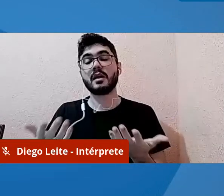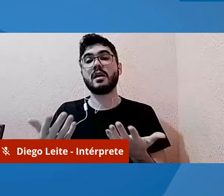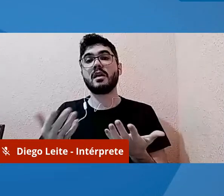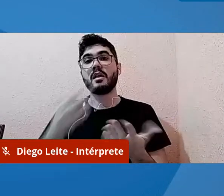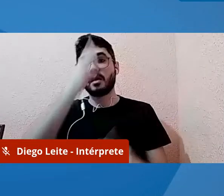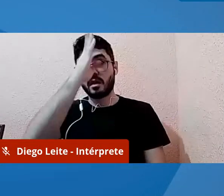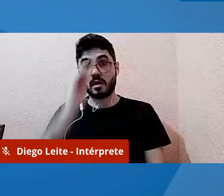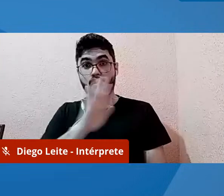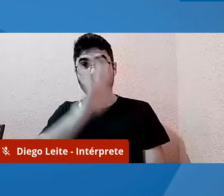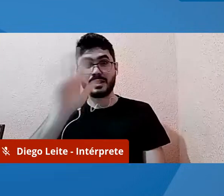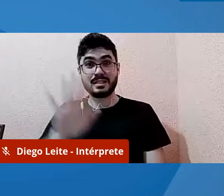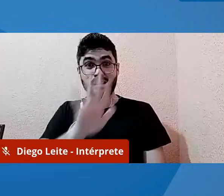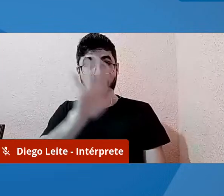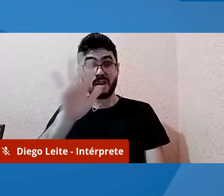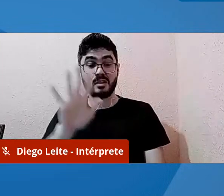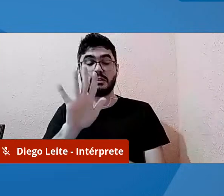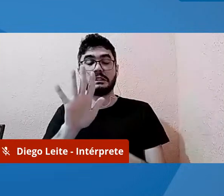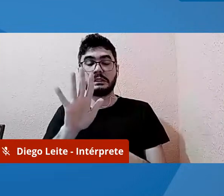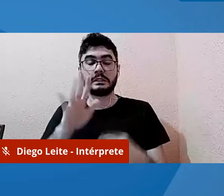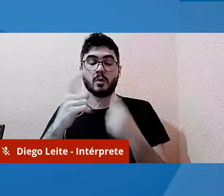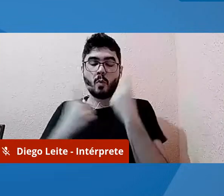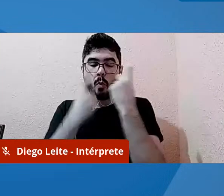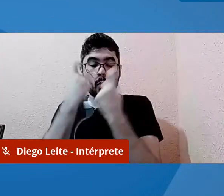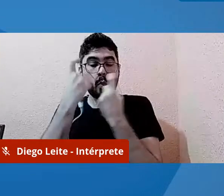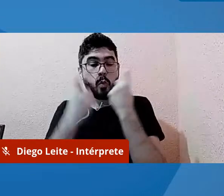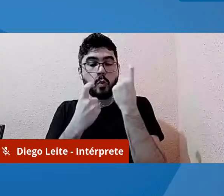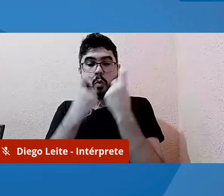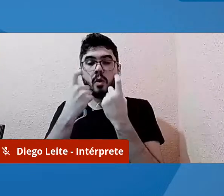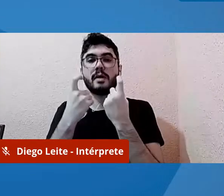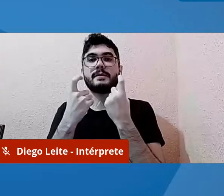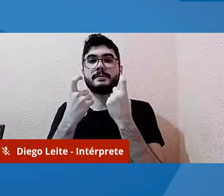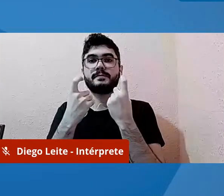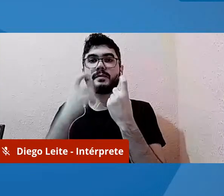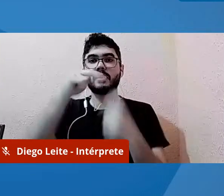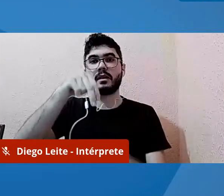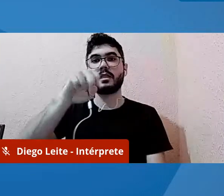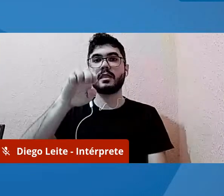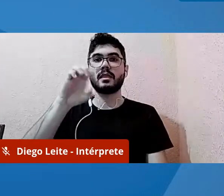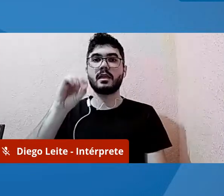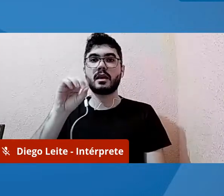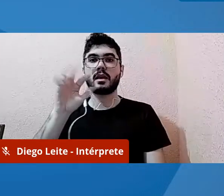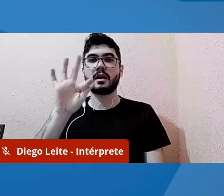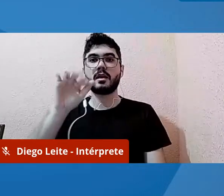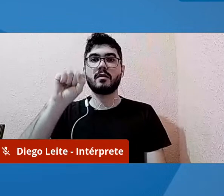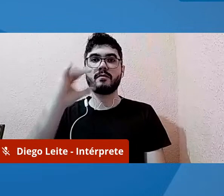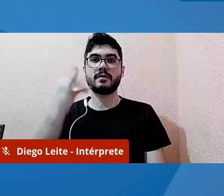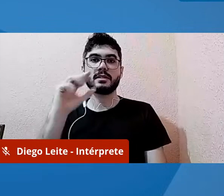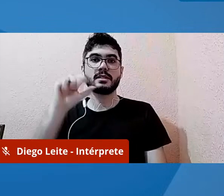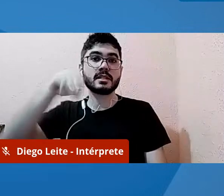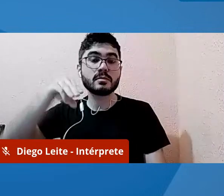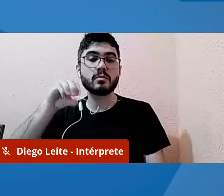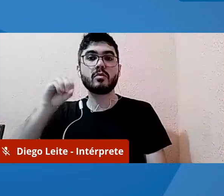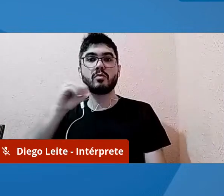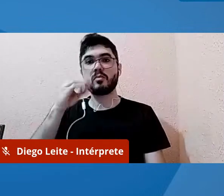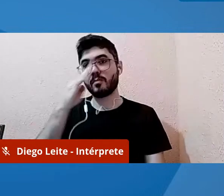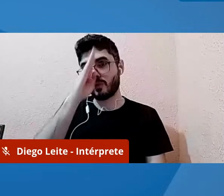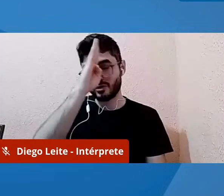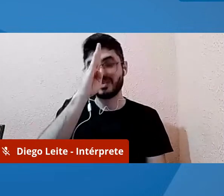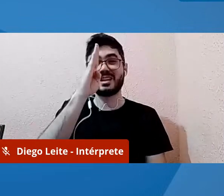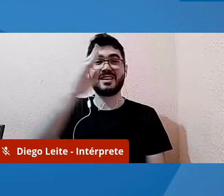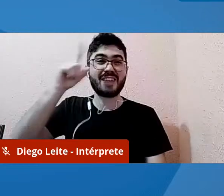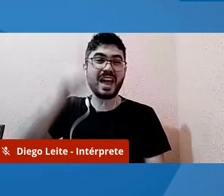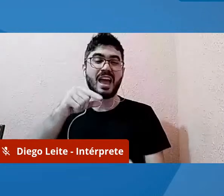dos mais preocupantes. Né? Realmente, o neofascismo do Bolsonaro é extremamente